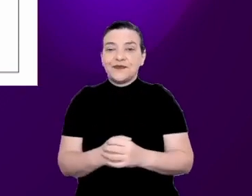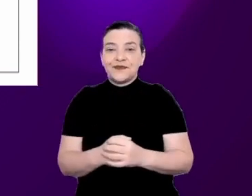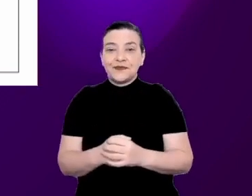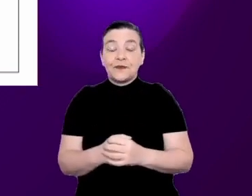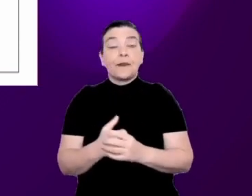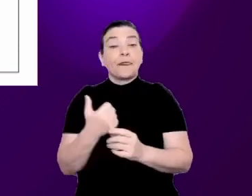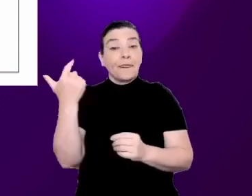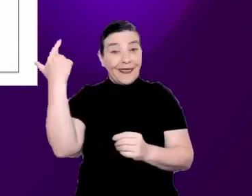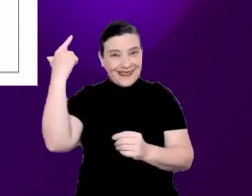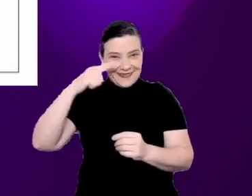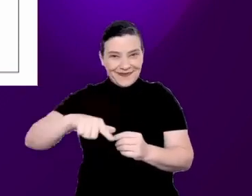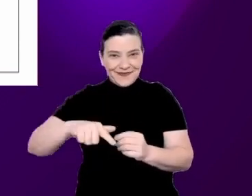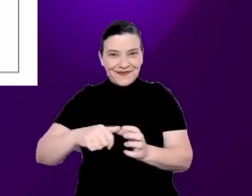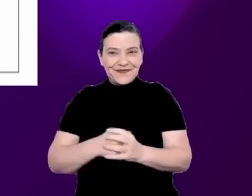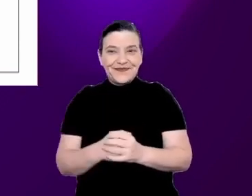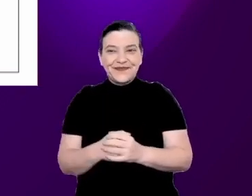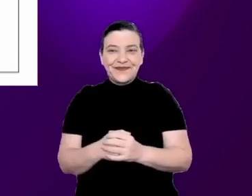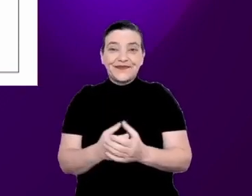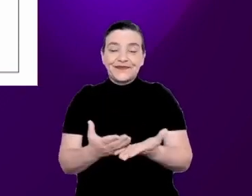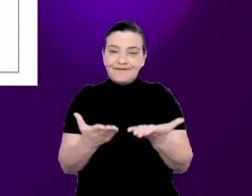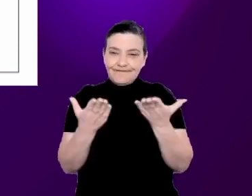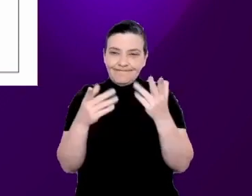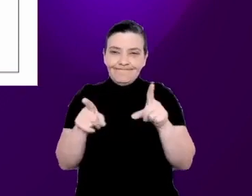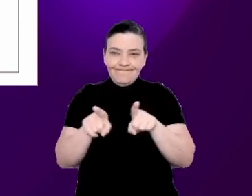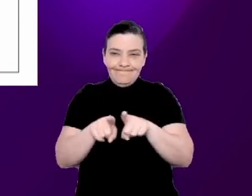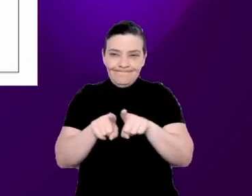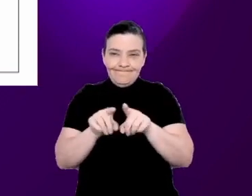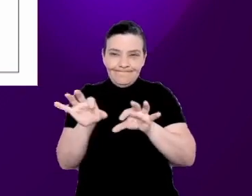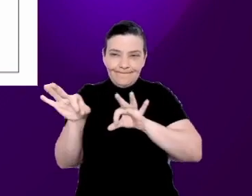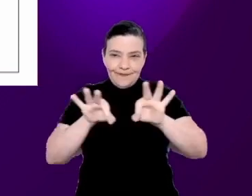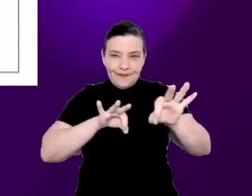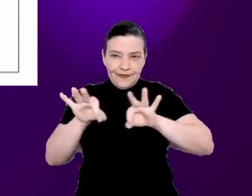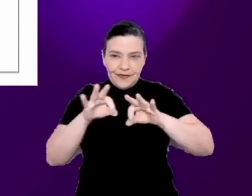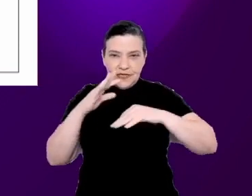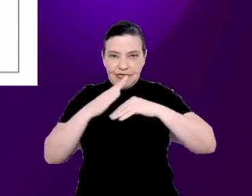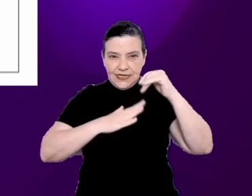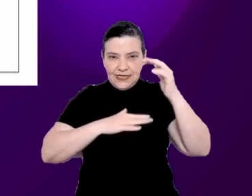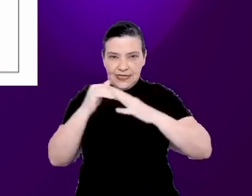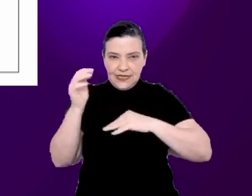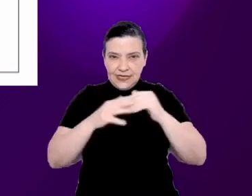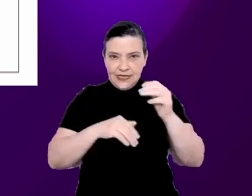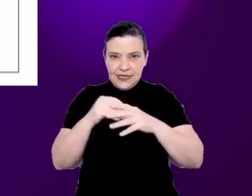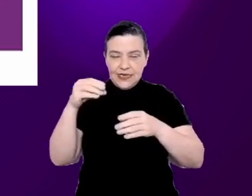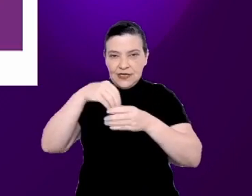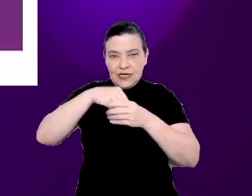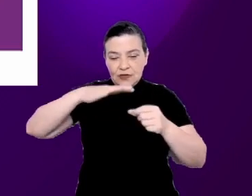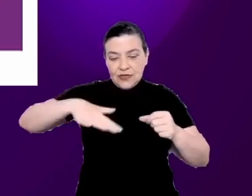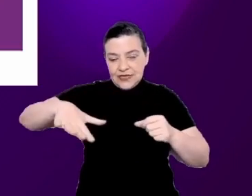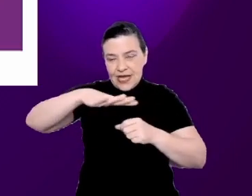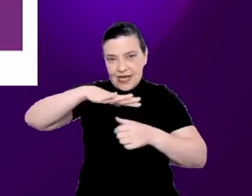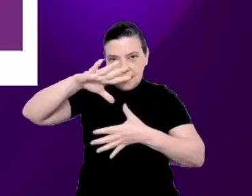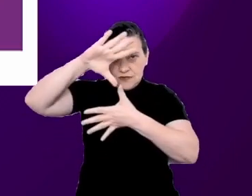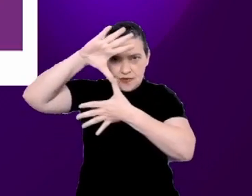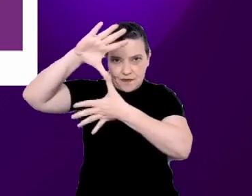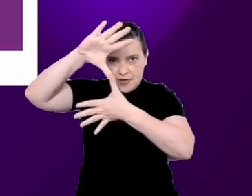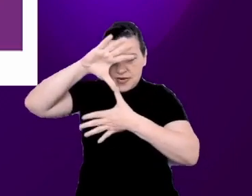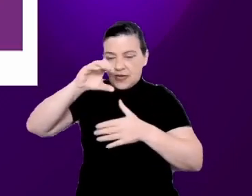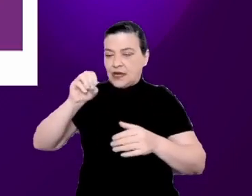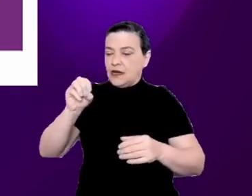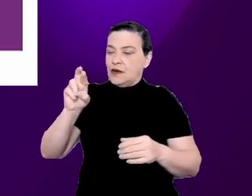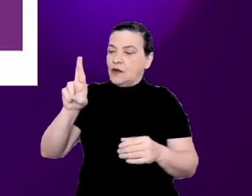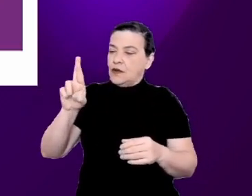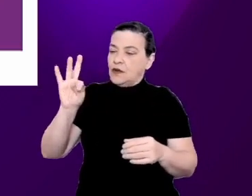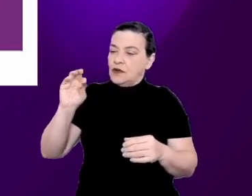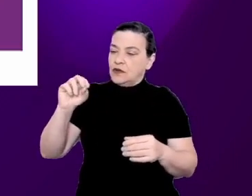Além dessa nossa iniciativa, né, dentro da linha de ortopedia do Américas, a gente também